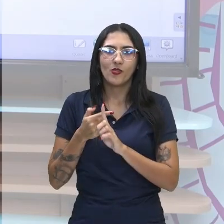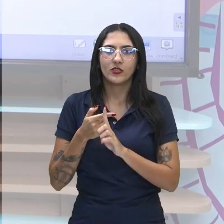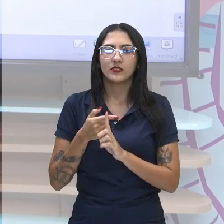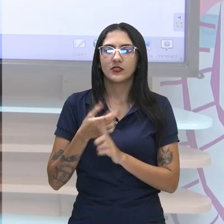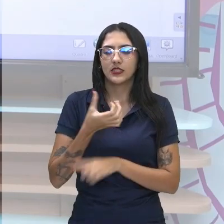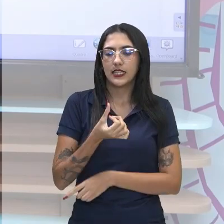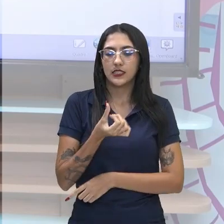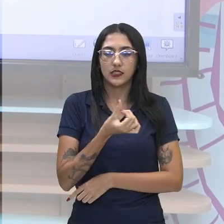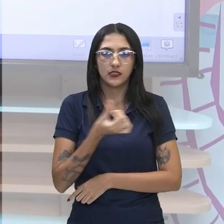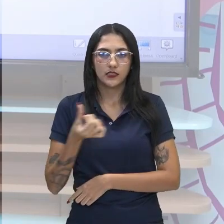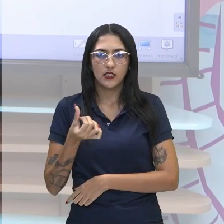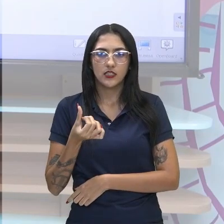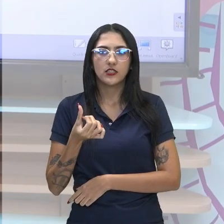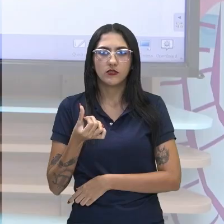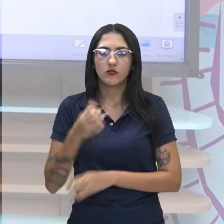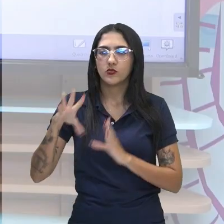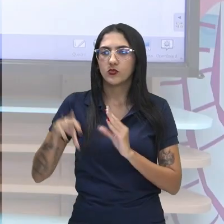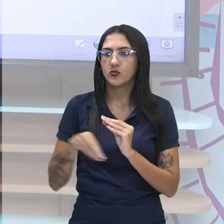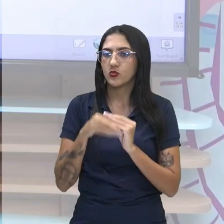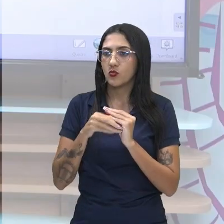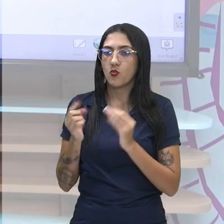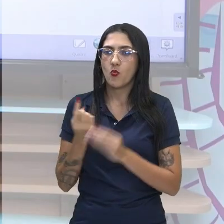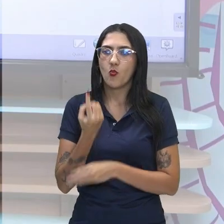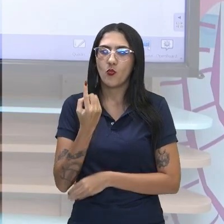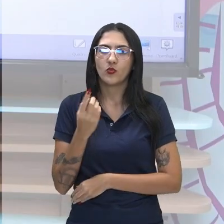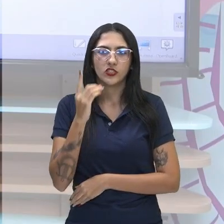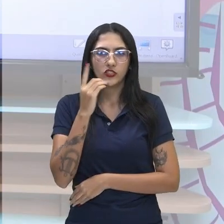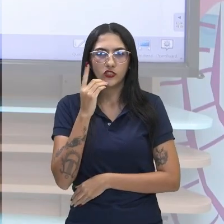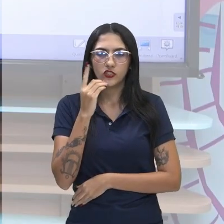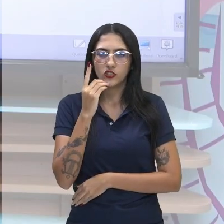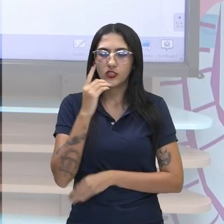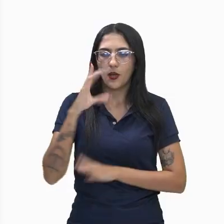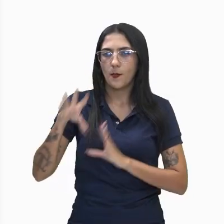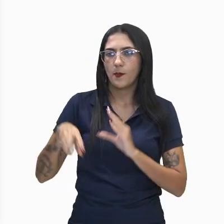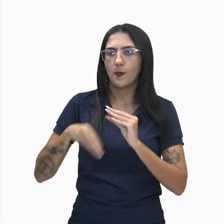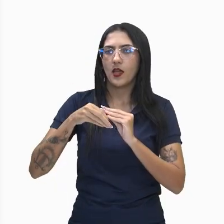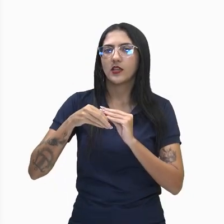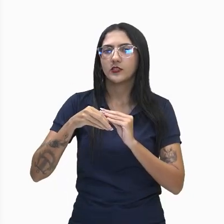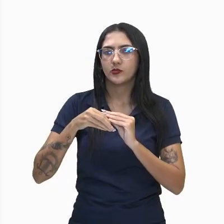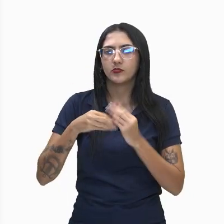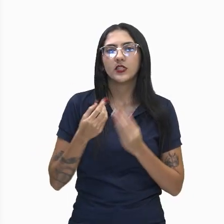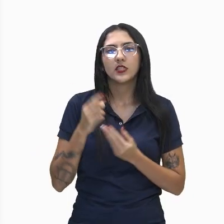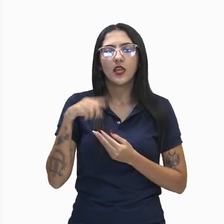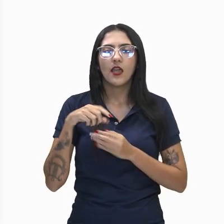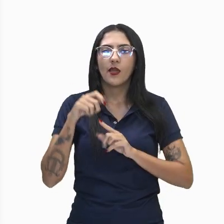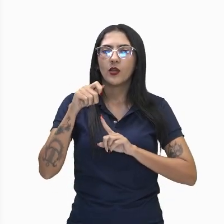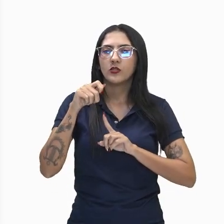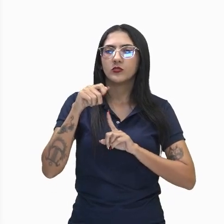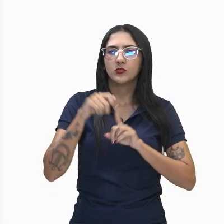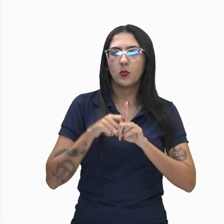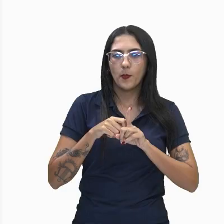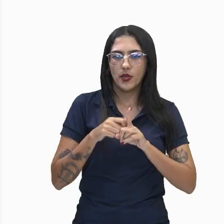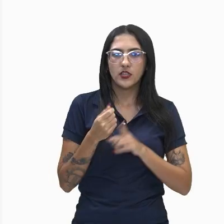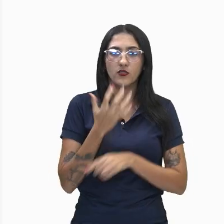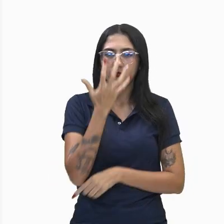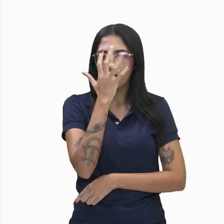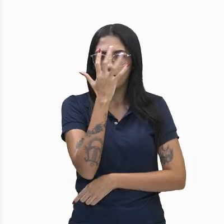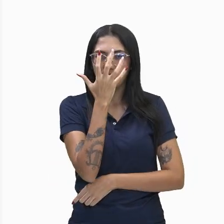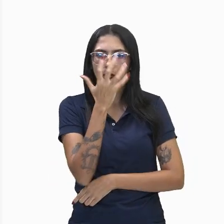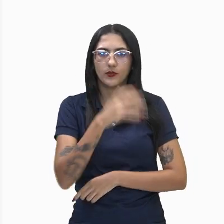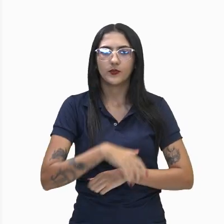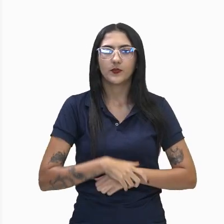dias, né? Com a inserção de mais um dia no nosso calendário, que é no mês ali de fevereiro, tá